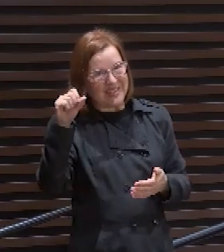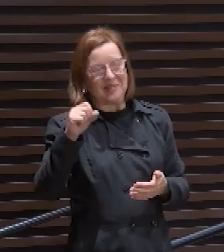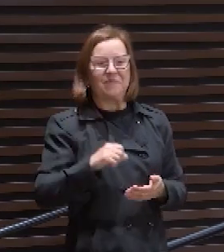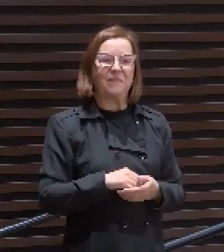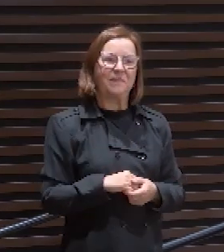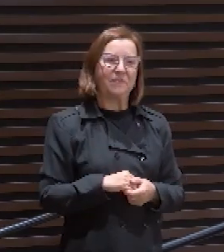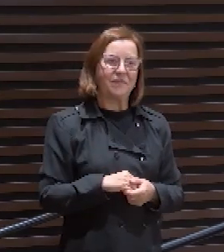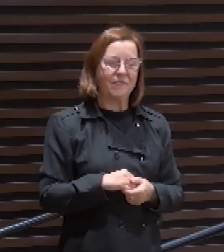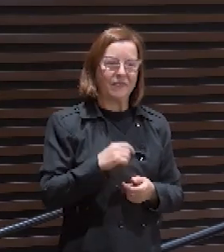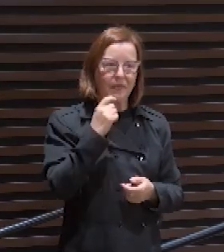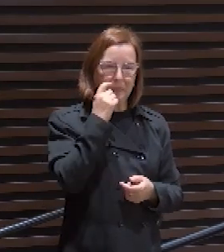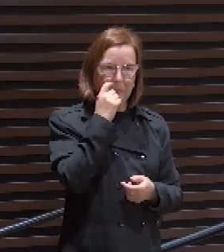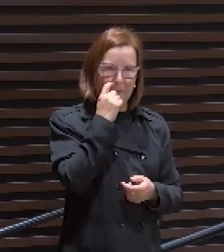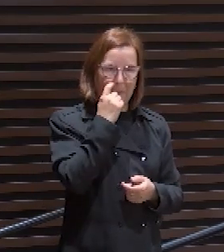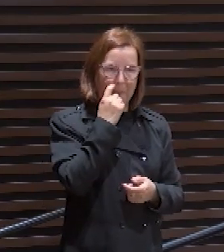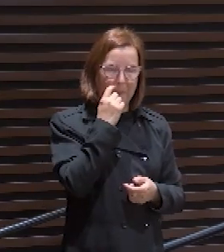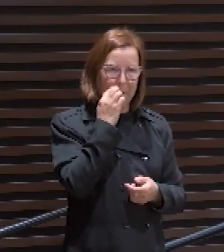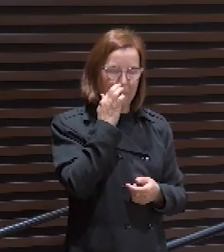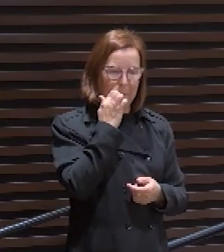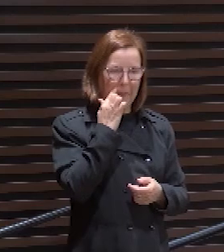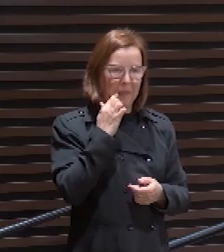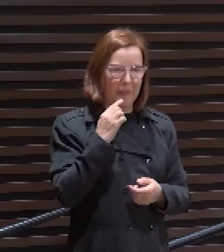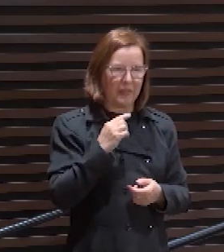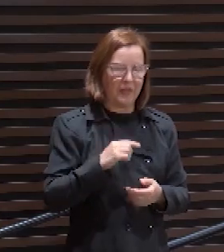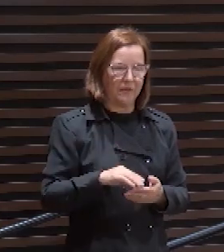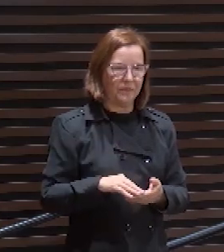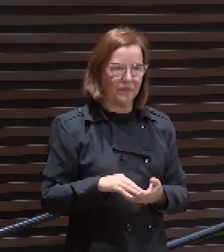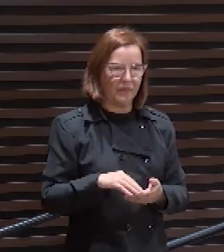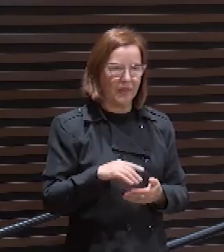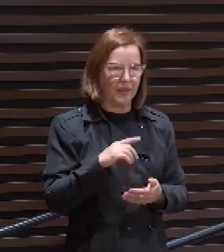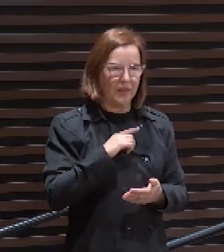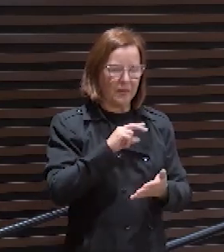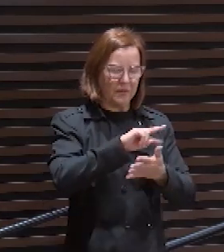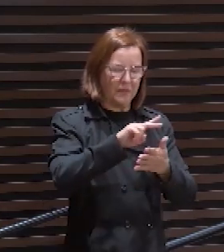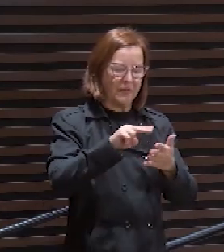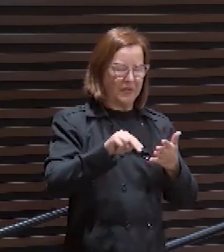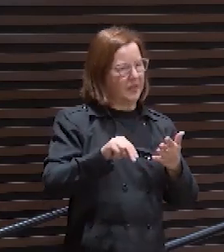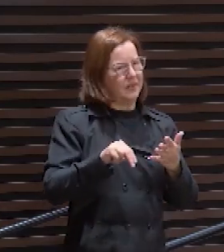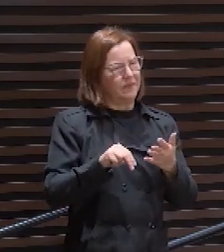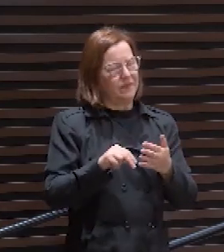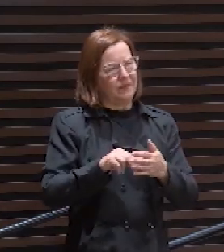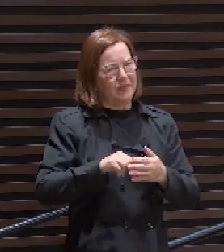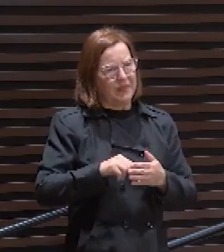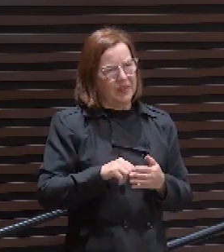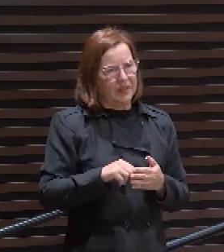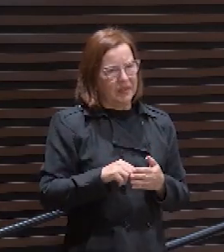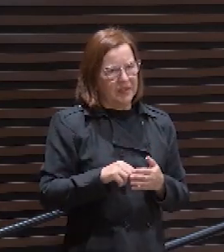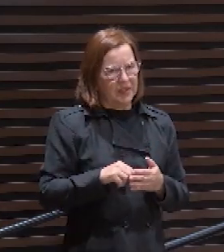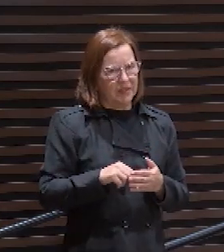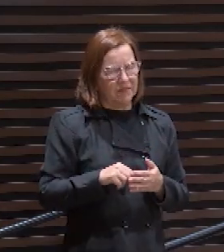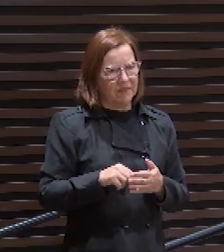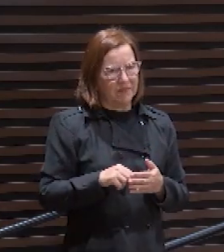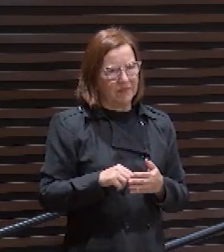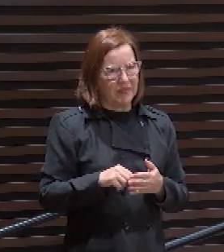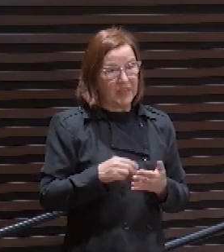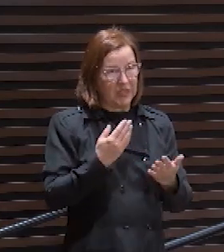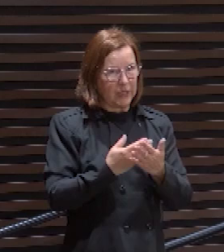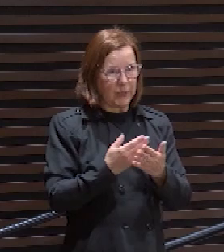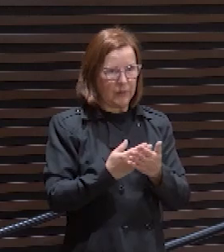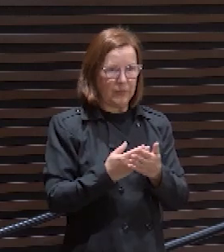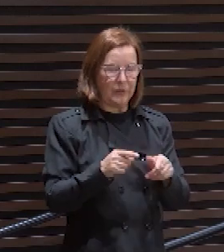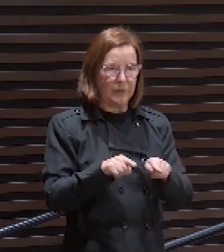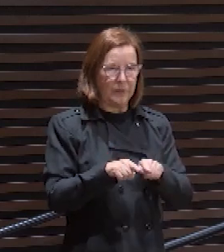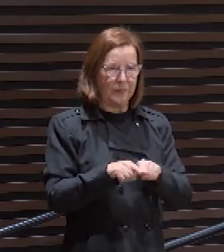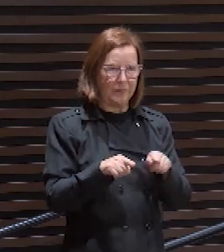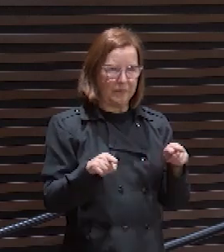Nós temos várias possibilidades em questão escatológica, né? Vários irmãos discutem sobre isso, mas existe um entendimento